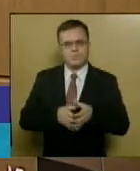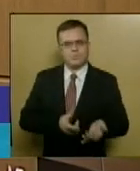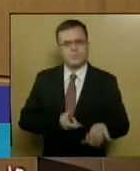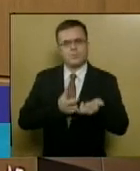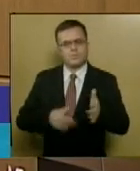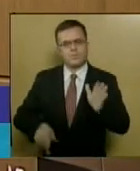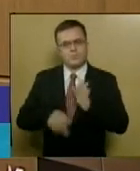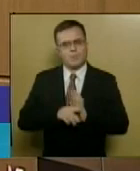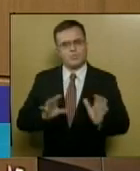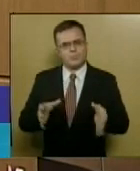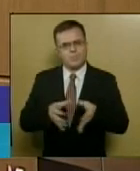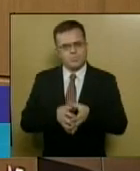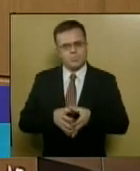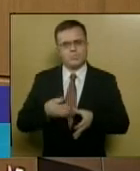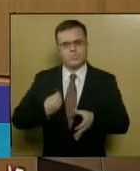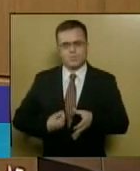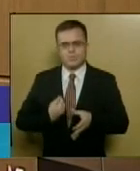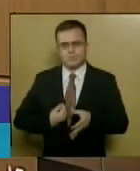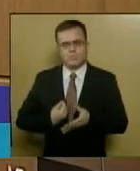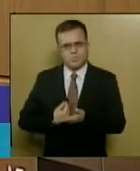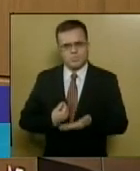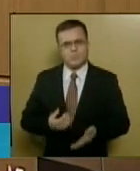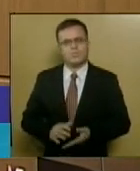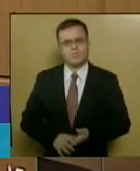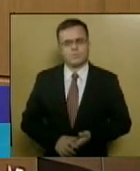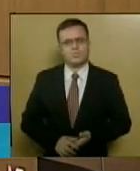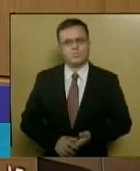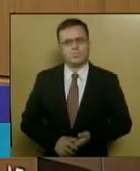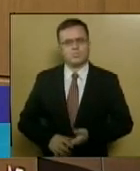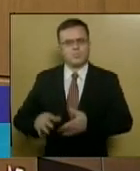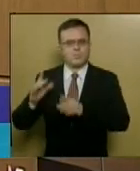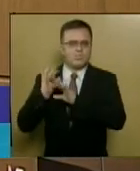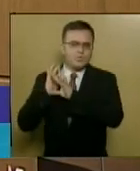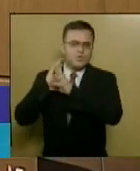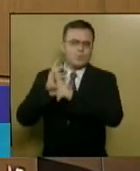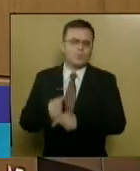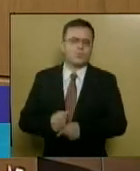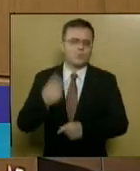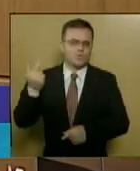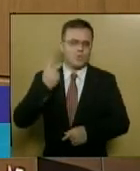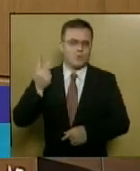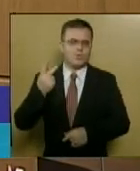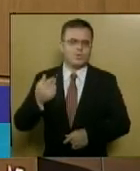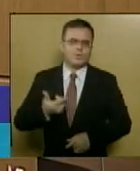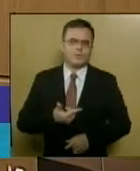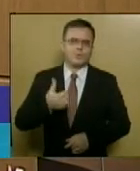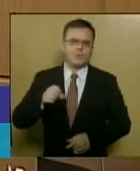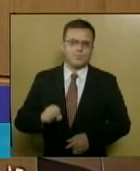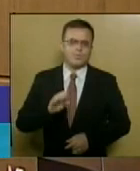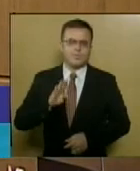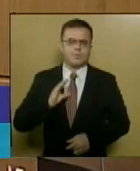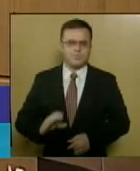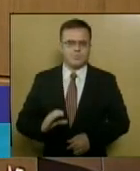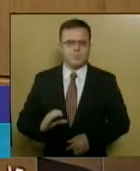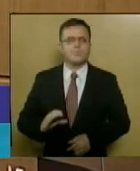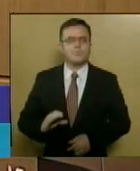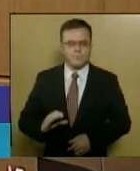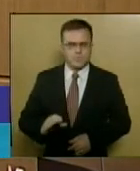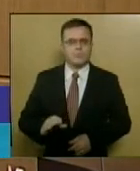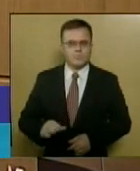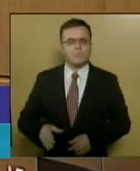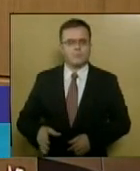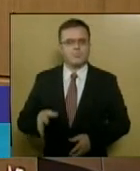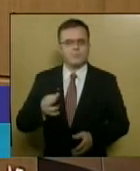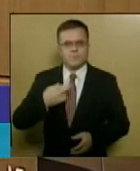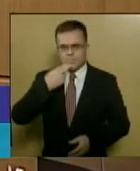do 28º Batalhão de Caçadores. O estandarte histórico do 28º Batalhão de Caçadores é motivo